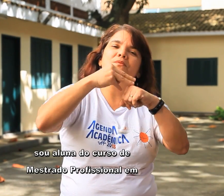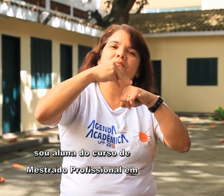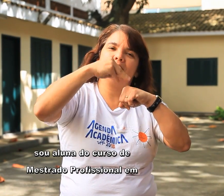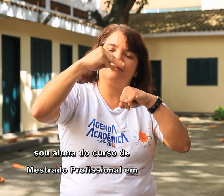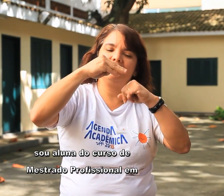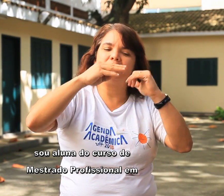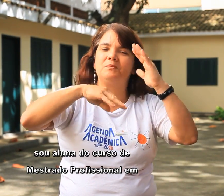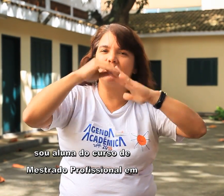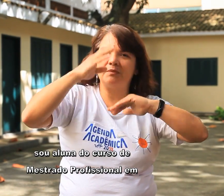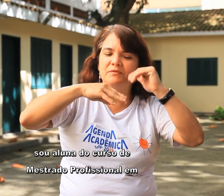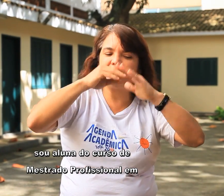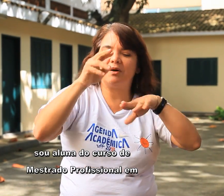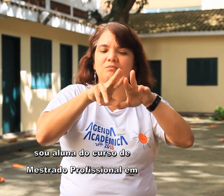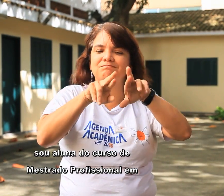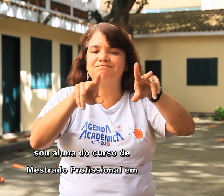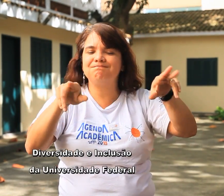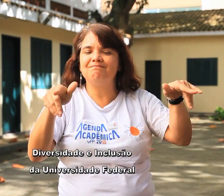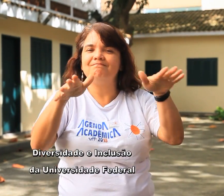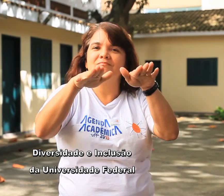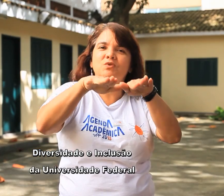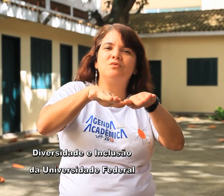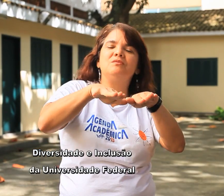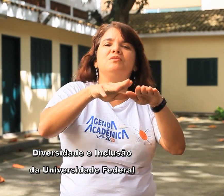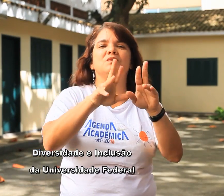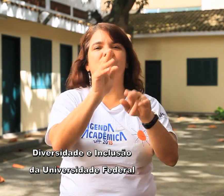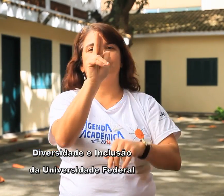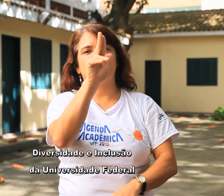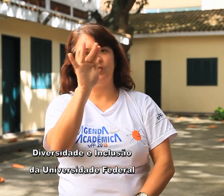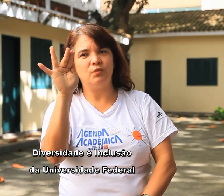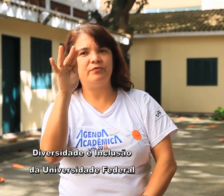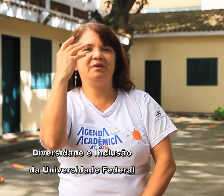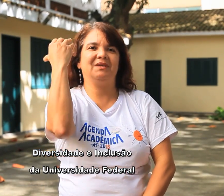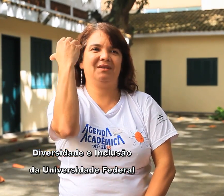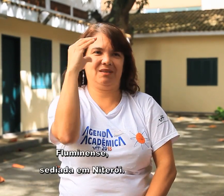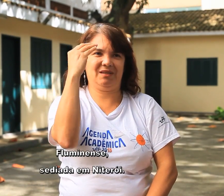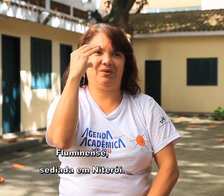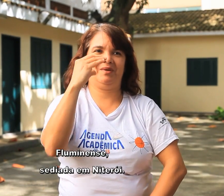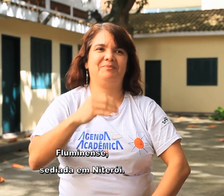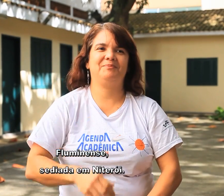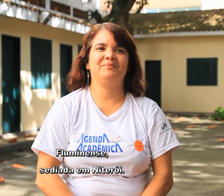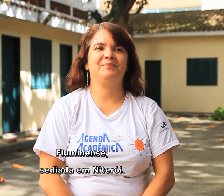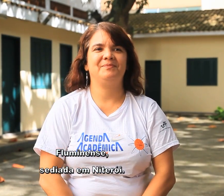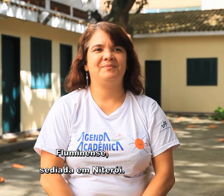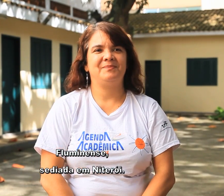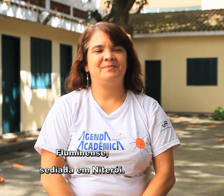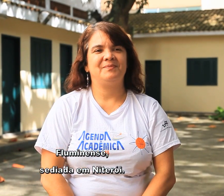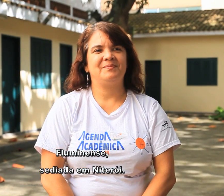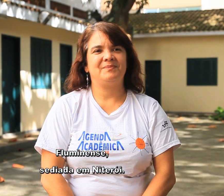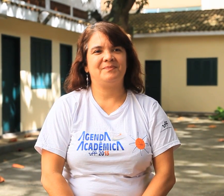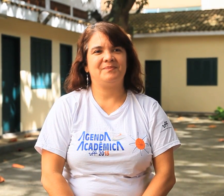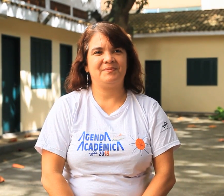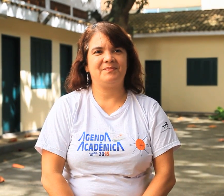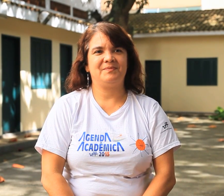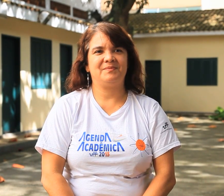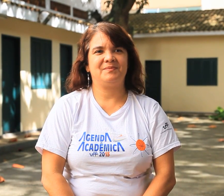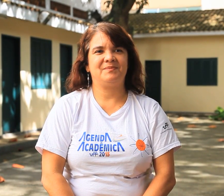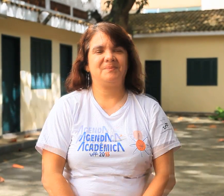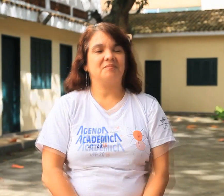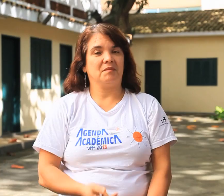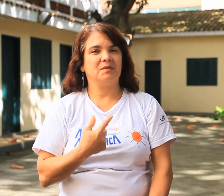Sou aluna do curso de mestrado profissional em Diversidade e Inclusão da Universidade Federal Fluminense, sediada em Niterói.